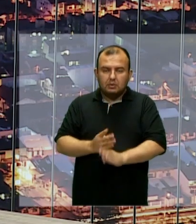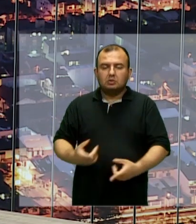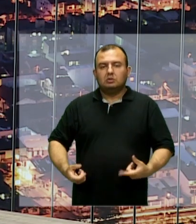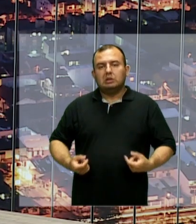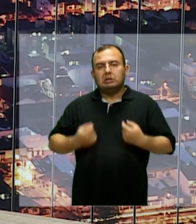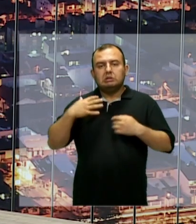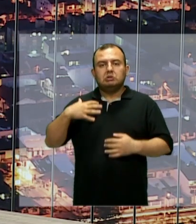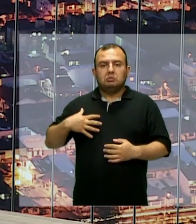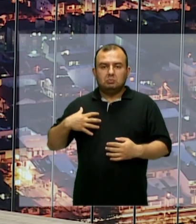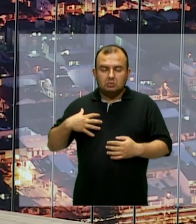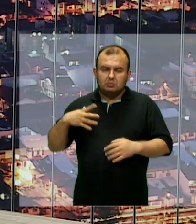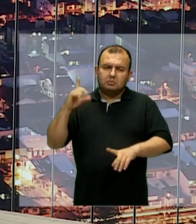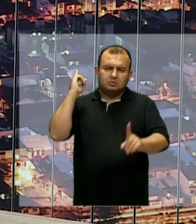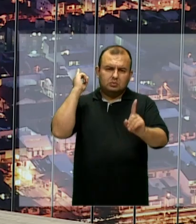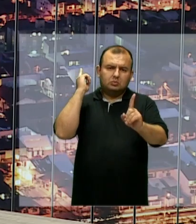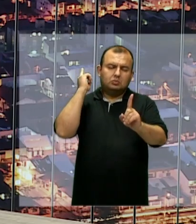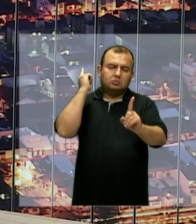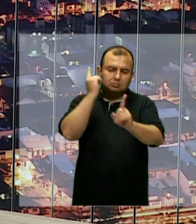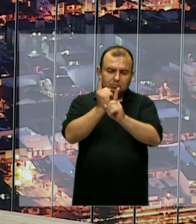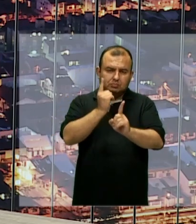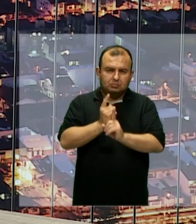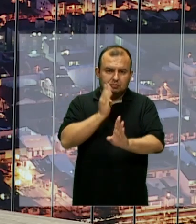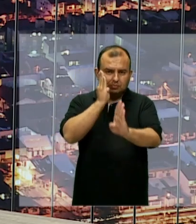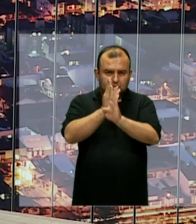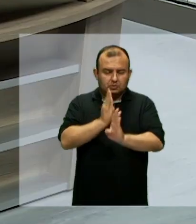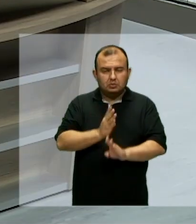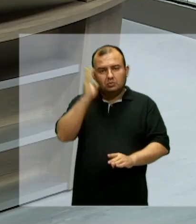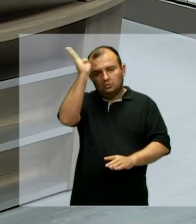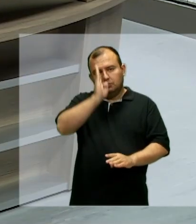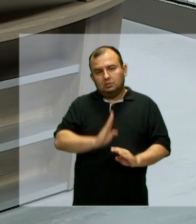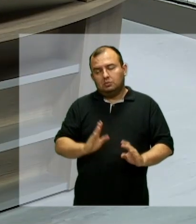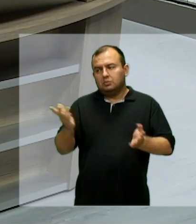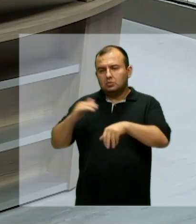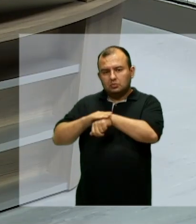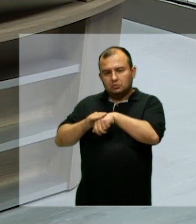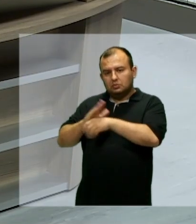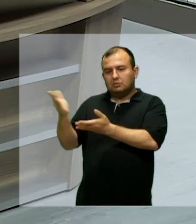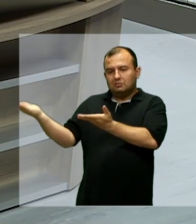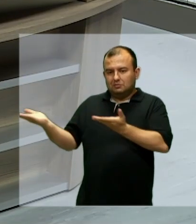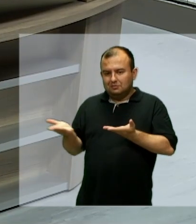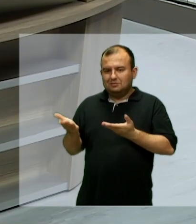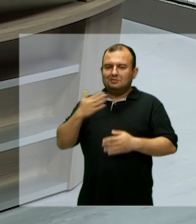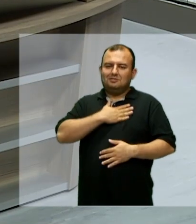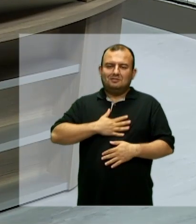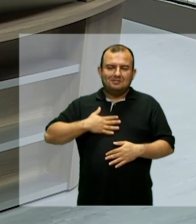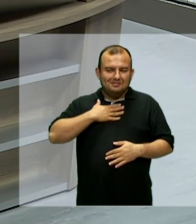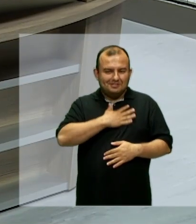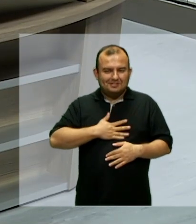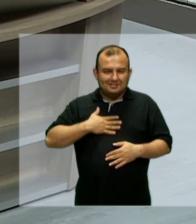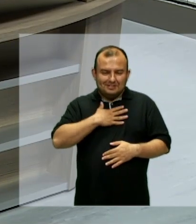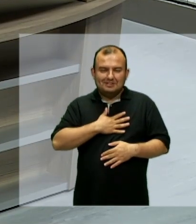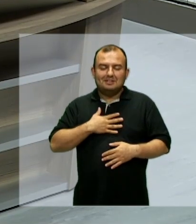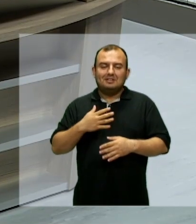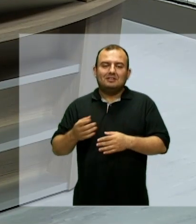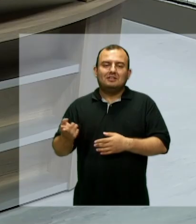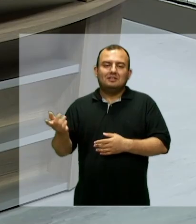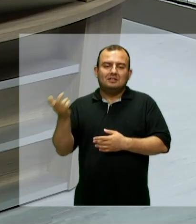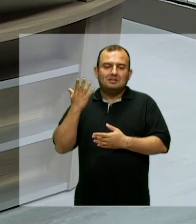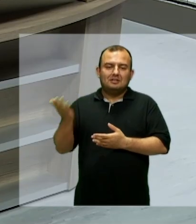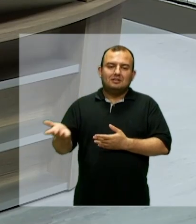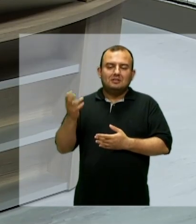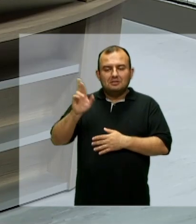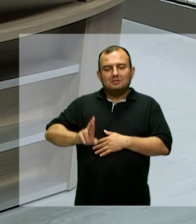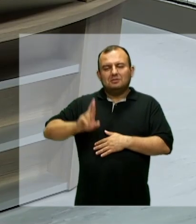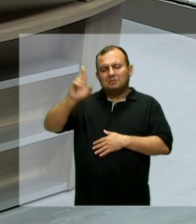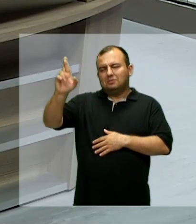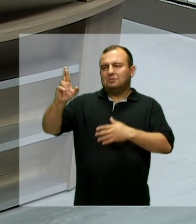de mama são diagnosticados no Brasil. Para falarmos sobre isso, eu tenho o prazer de receber hoje aqui uma